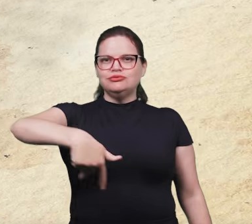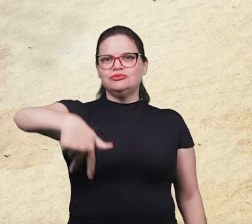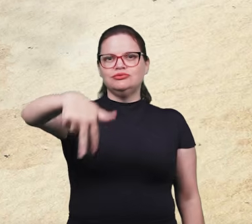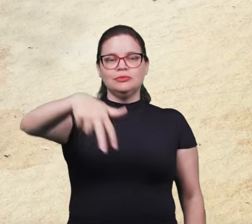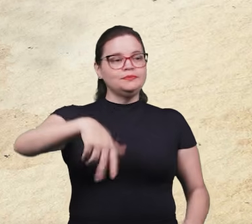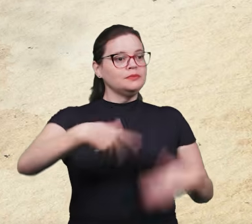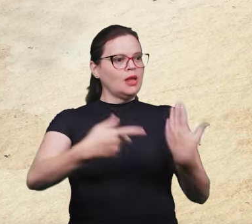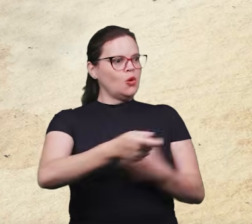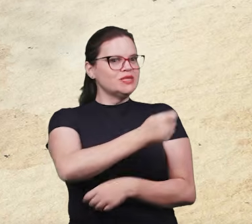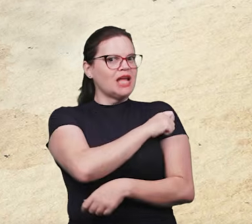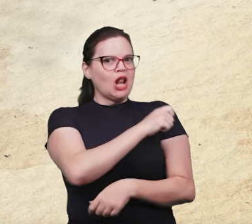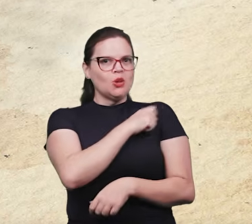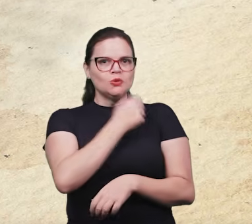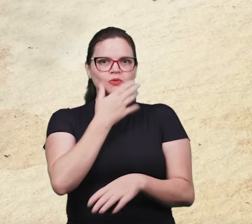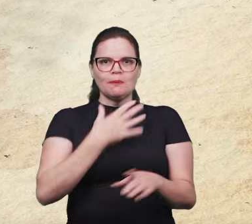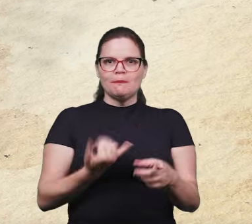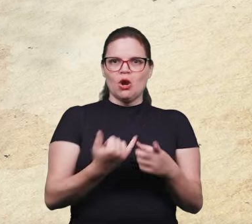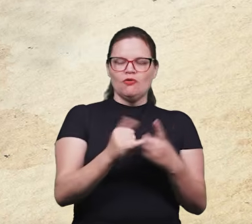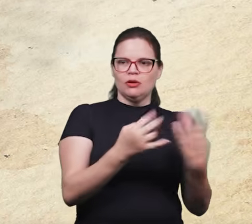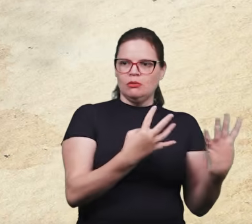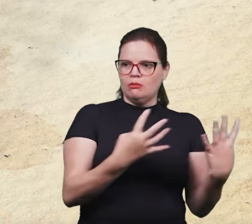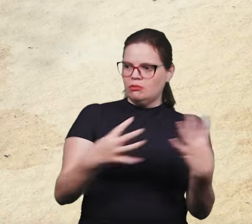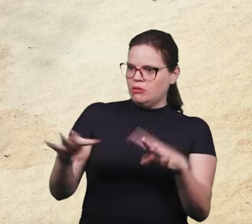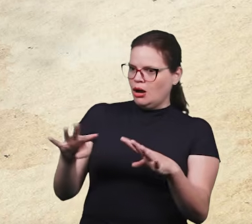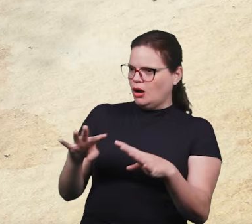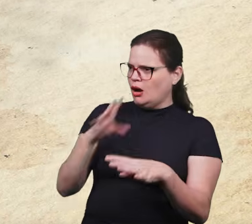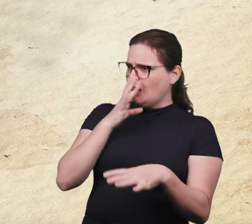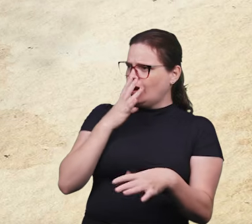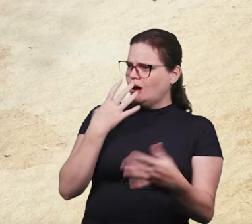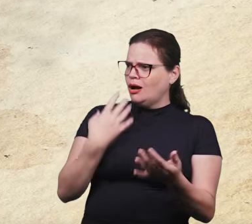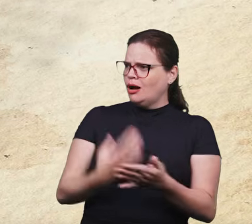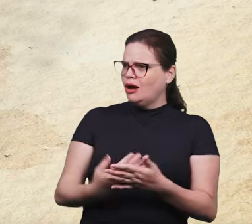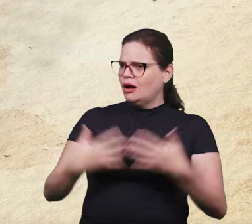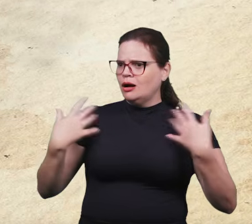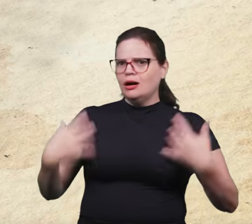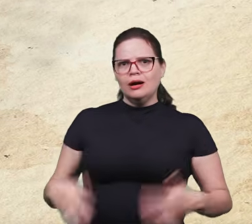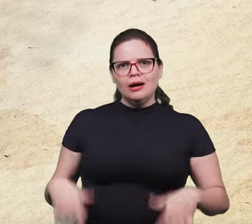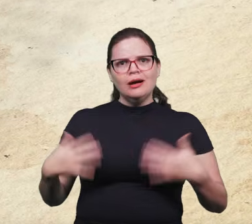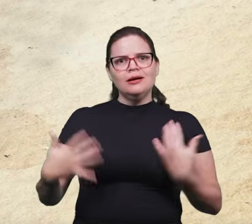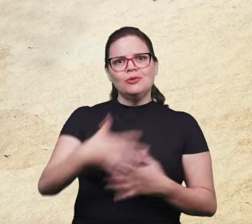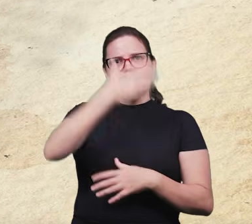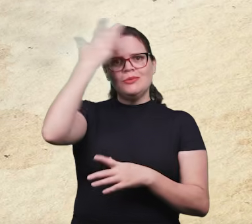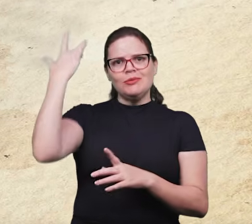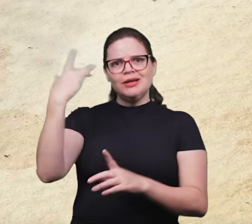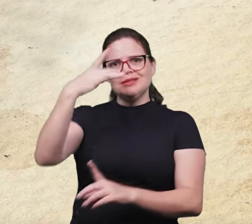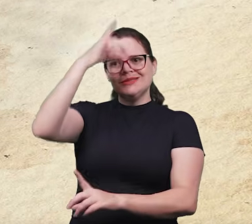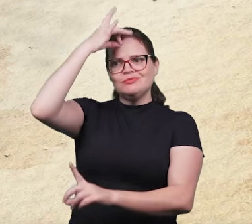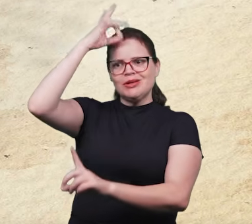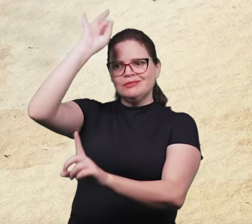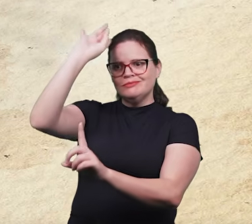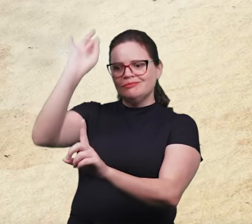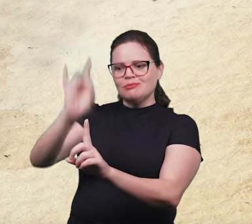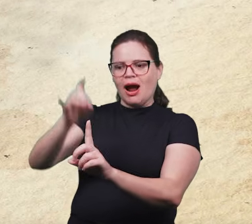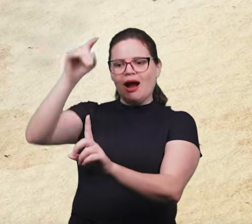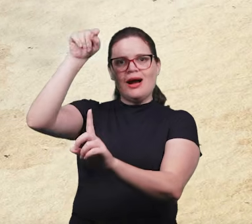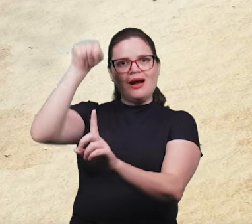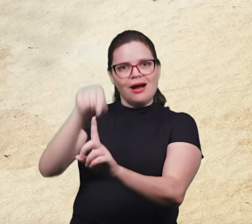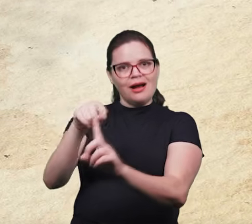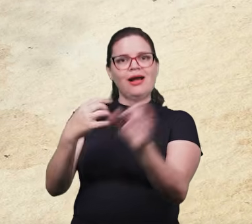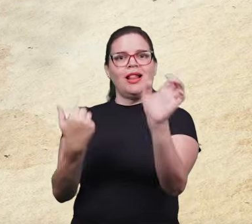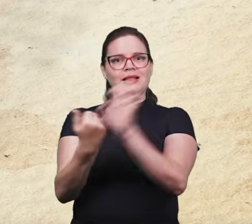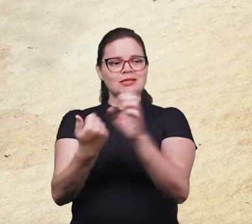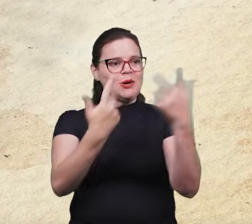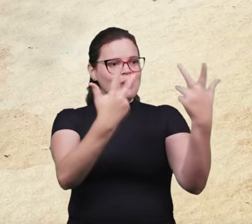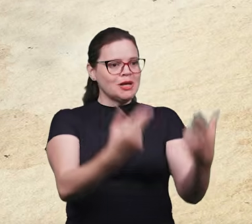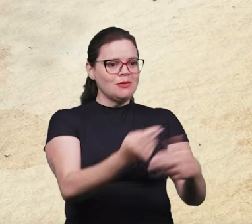dos profetas que estavam defronte em Jericó, disseram: O espírito de Elias repousa sobre